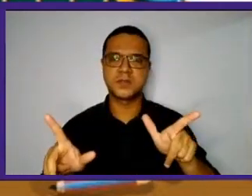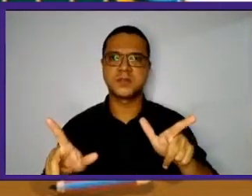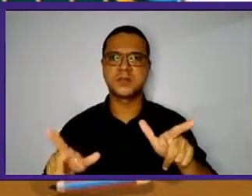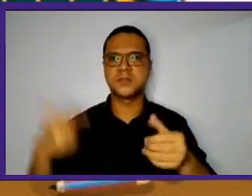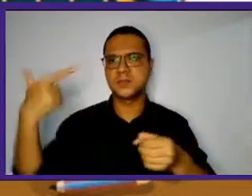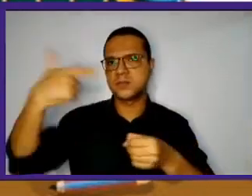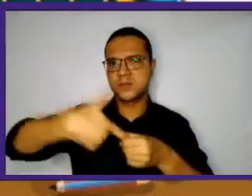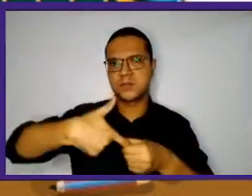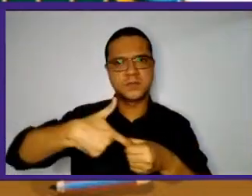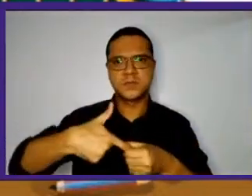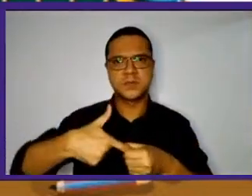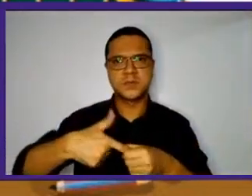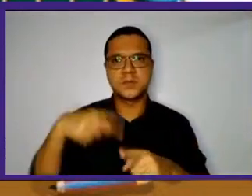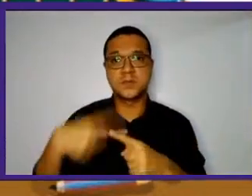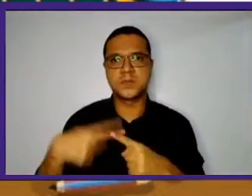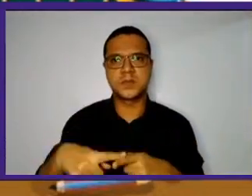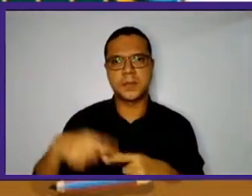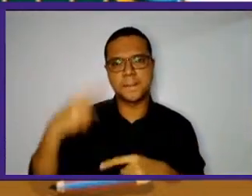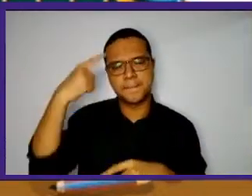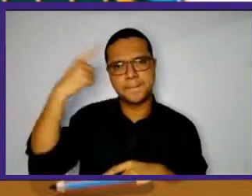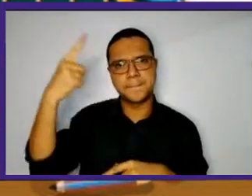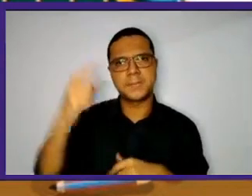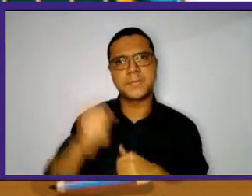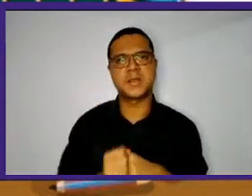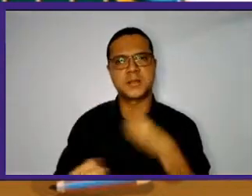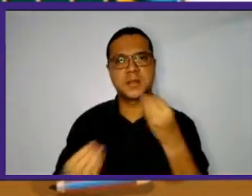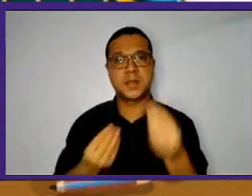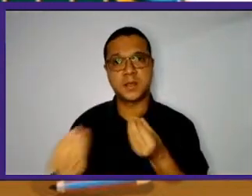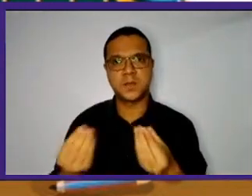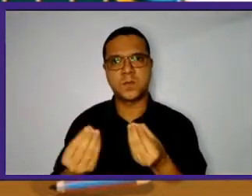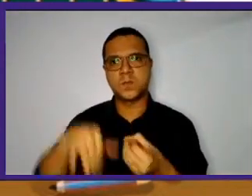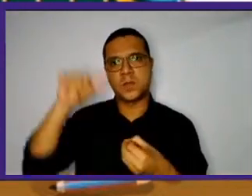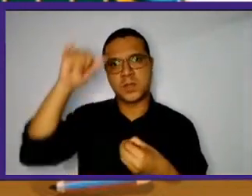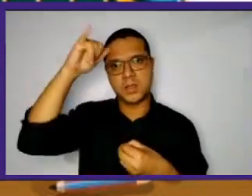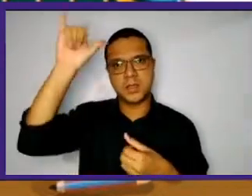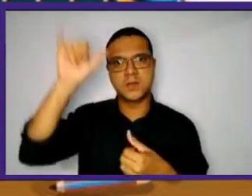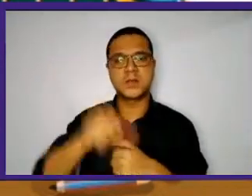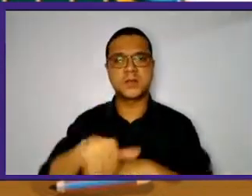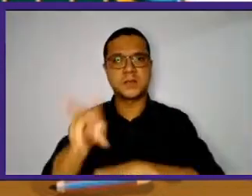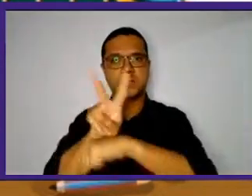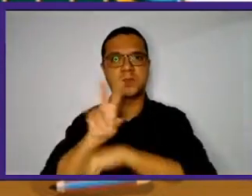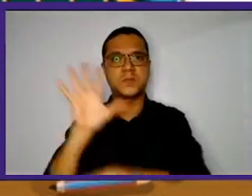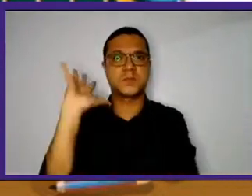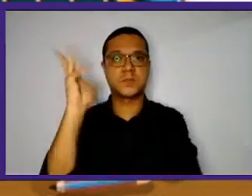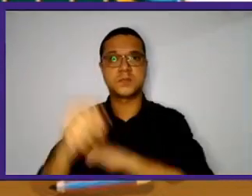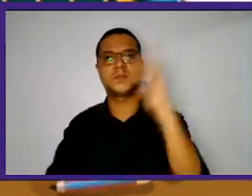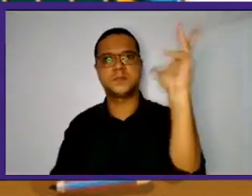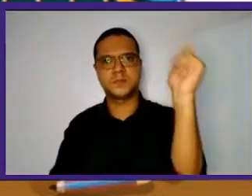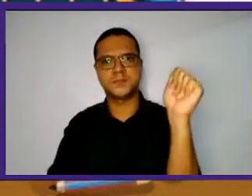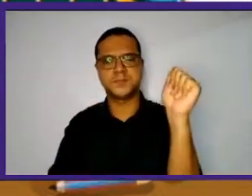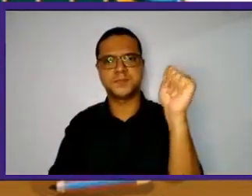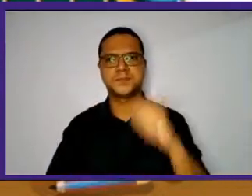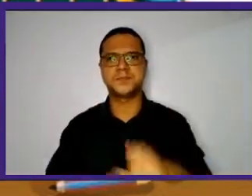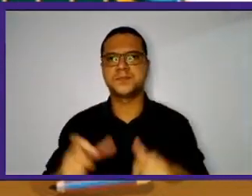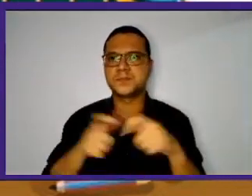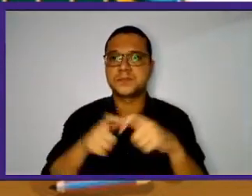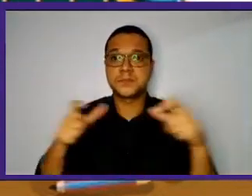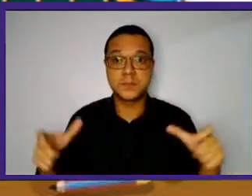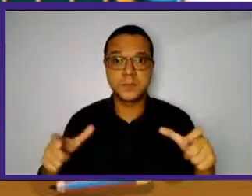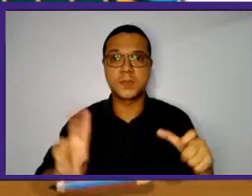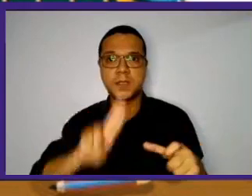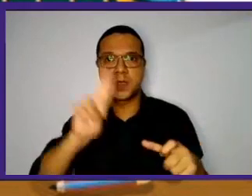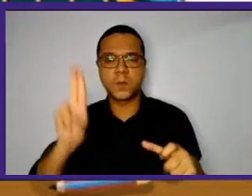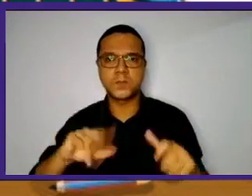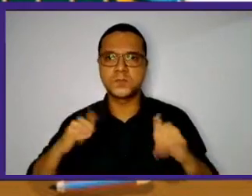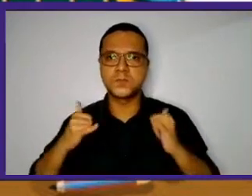porque, visando a questão ecológica. Aumentar o uso de energias renováveis. Mas a